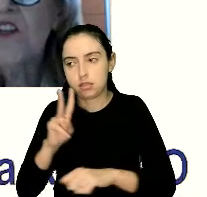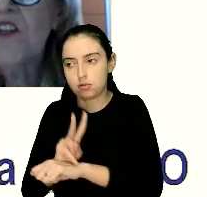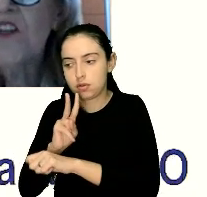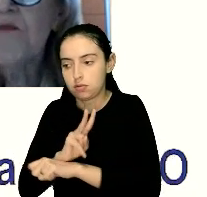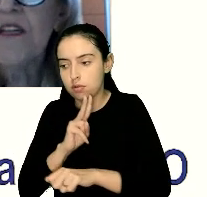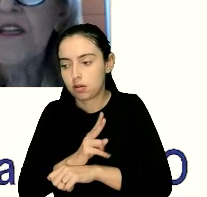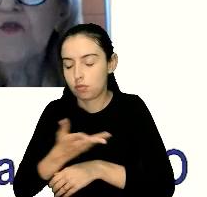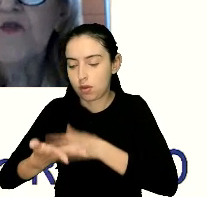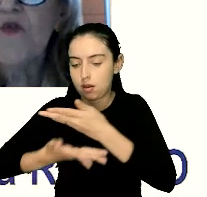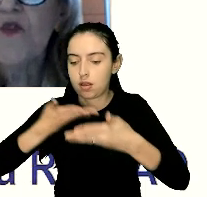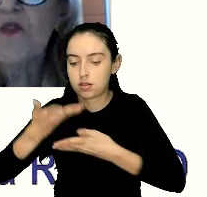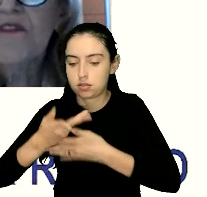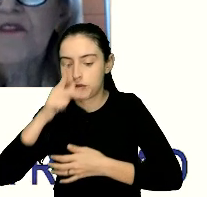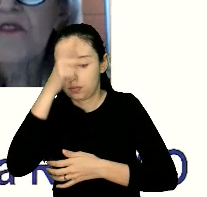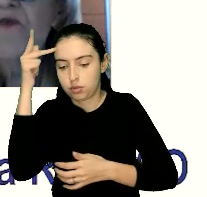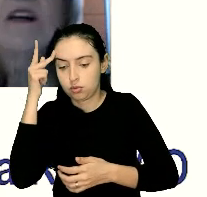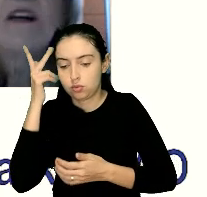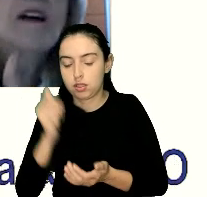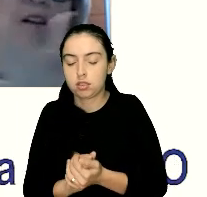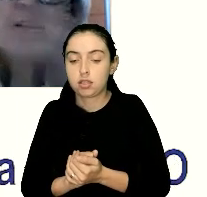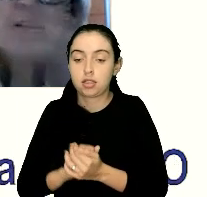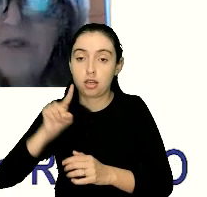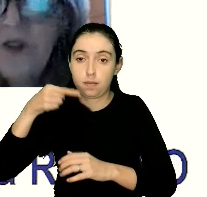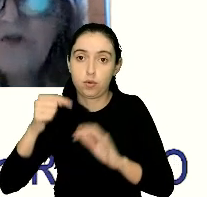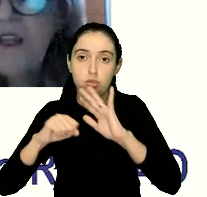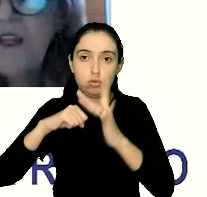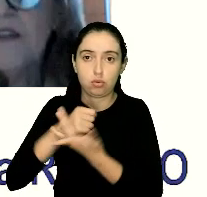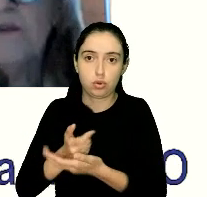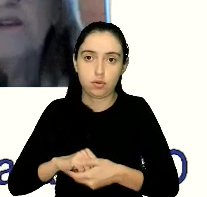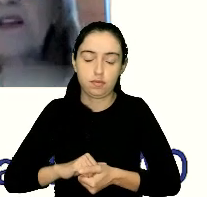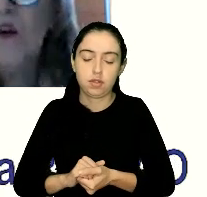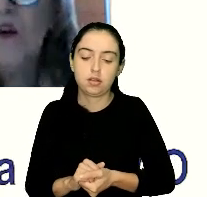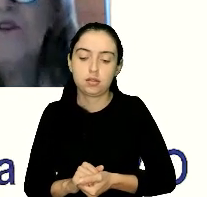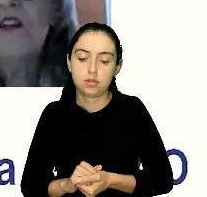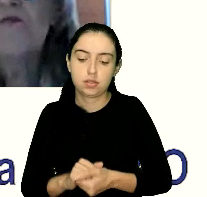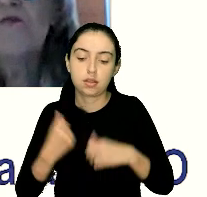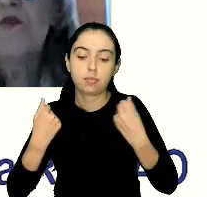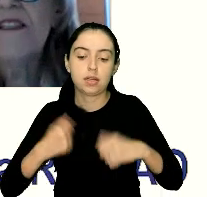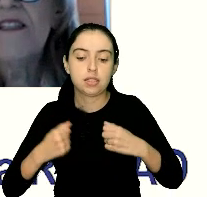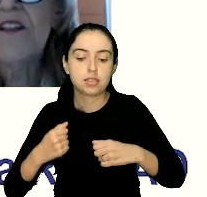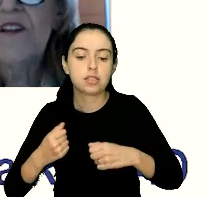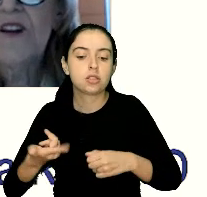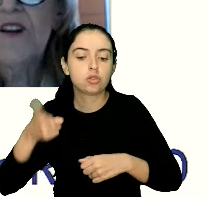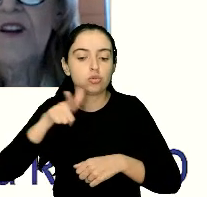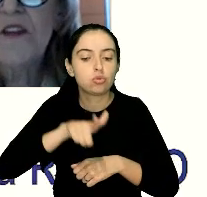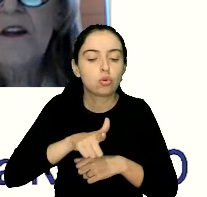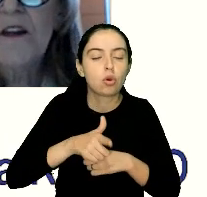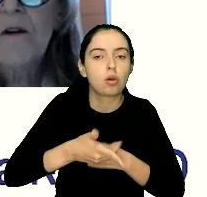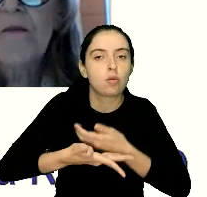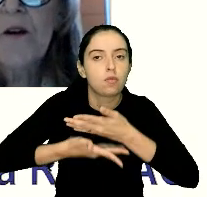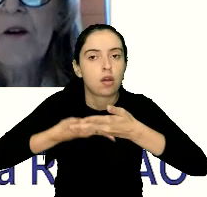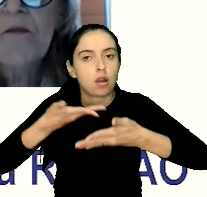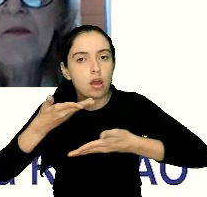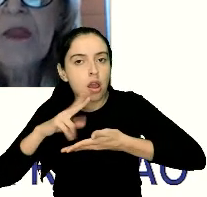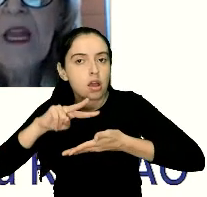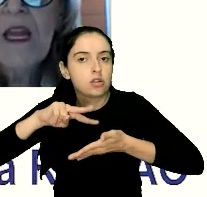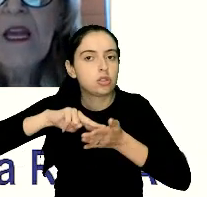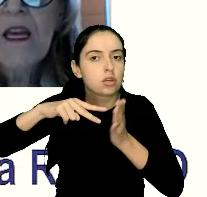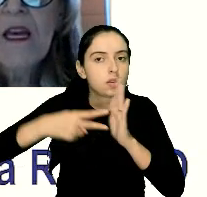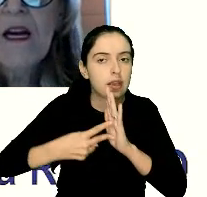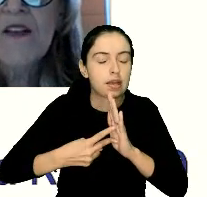relações pessoais depois da crise do coronavírus vão ter que passar novamente por ressignificações,